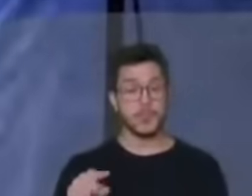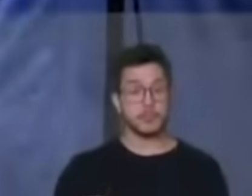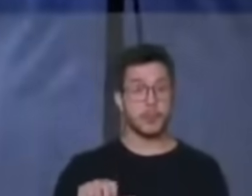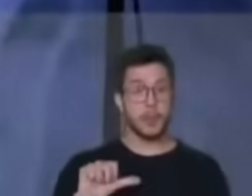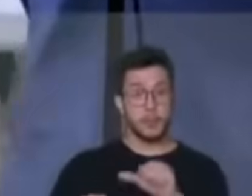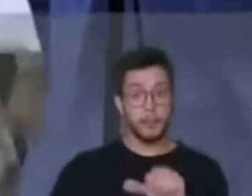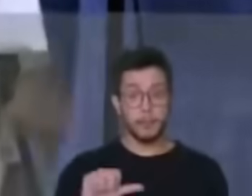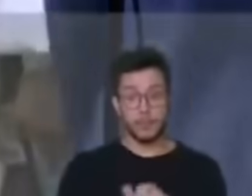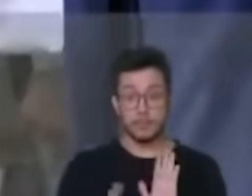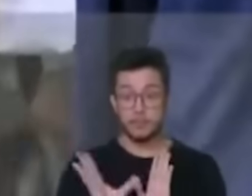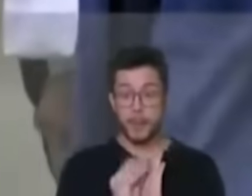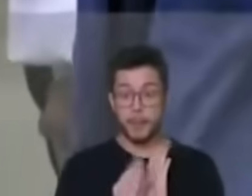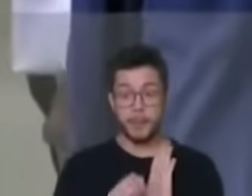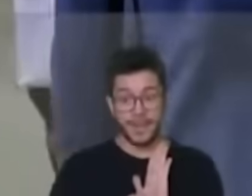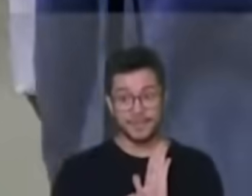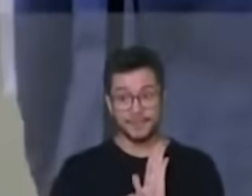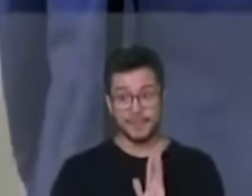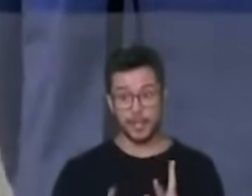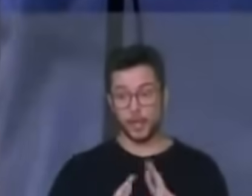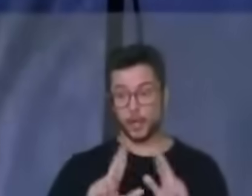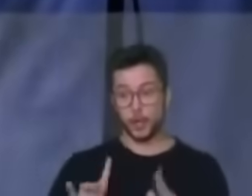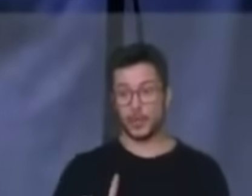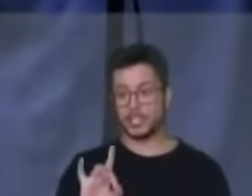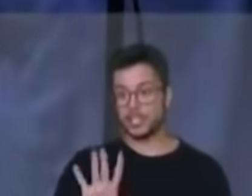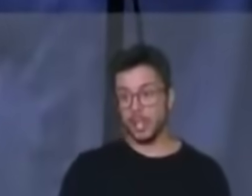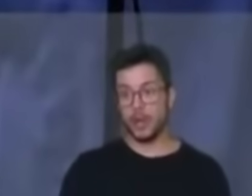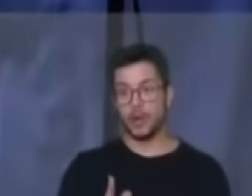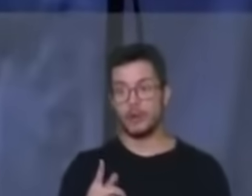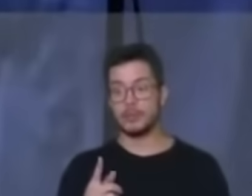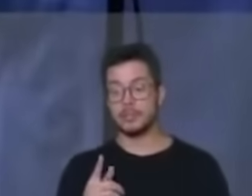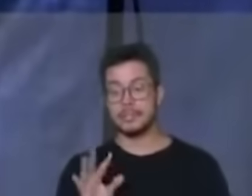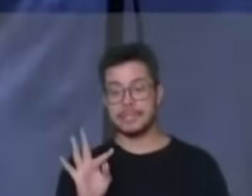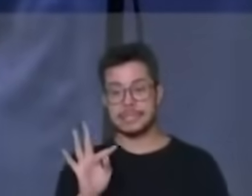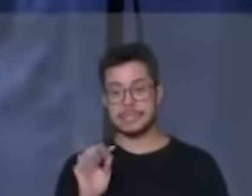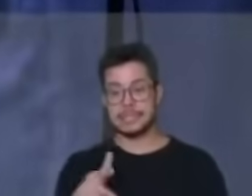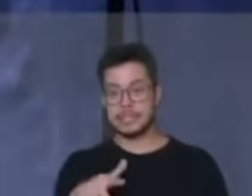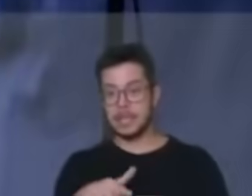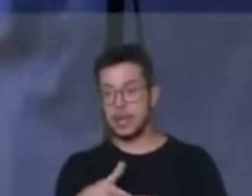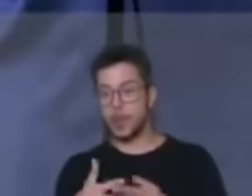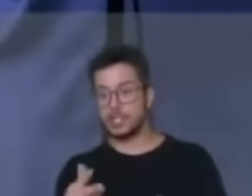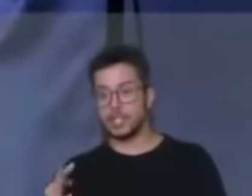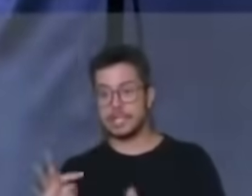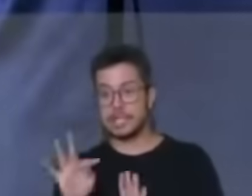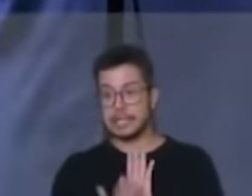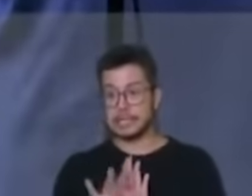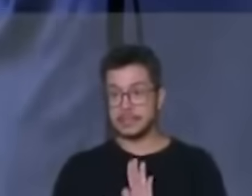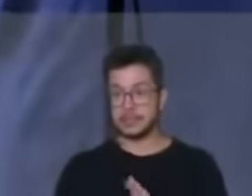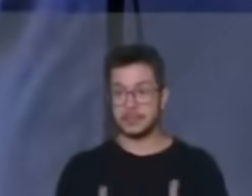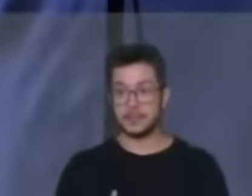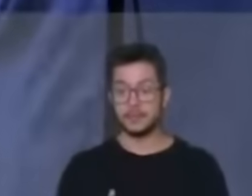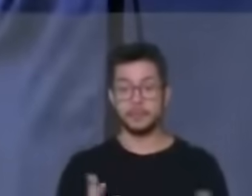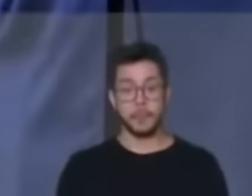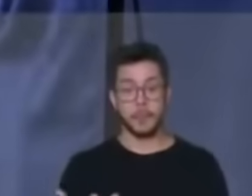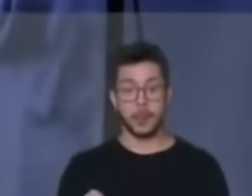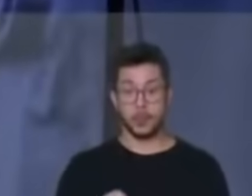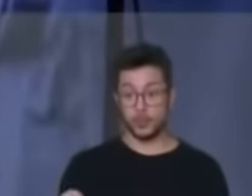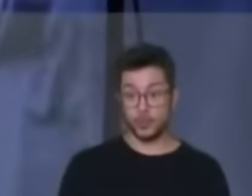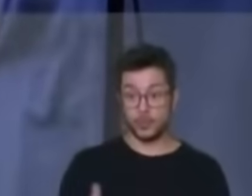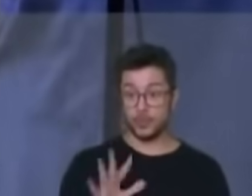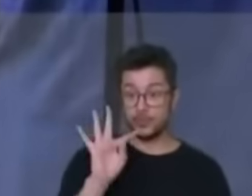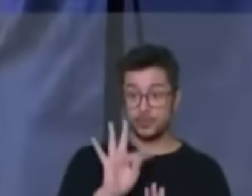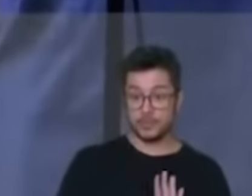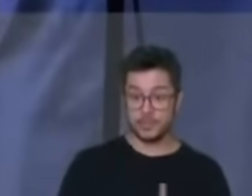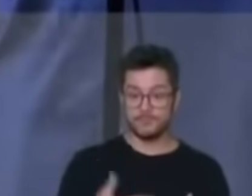substancial de mérito e não inexatidão de texto. O novo texto impacta fortemente